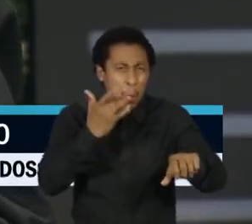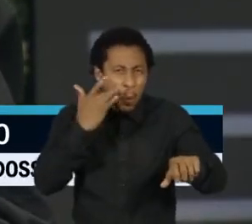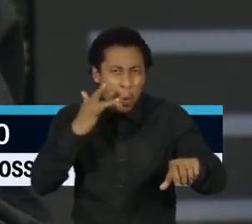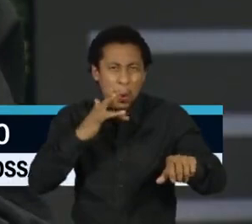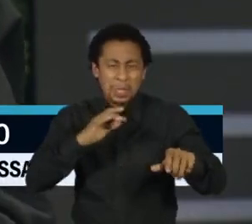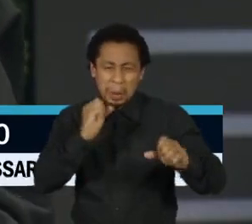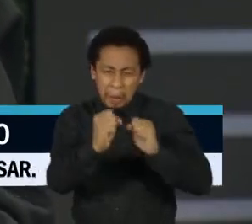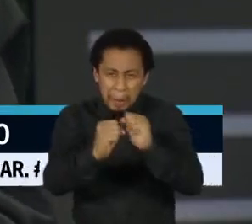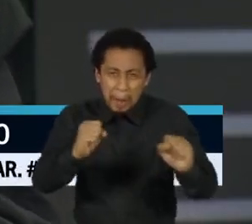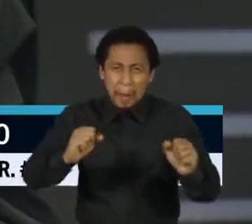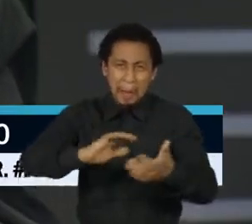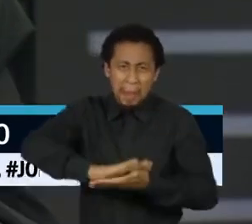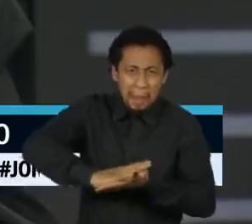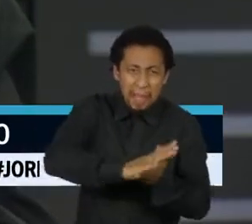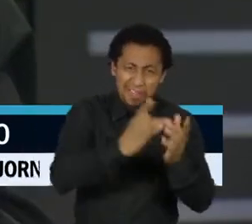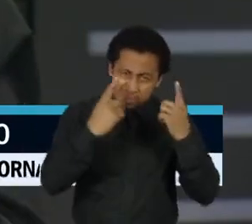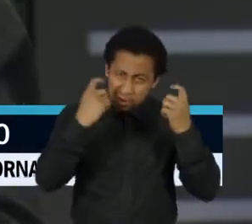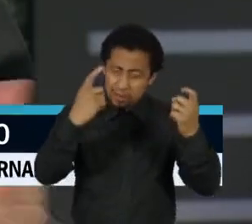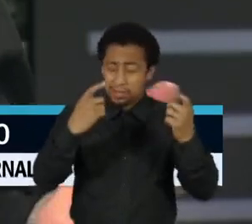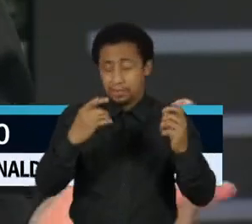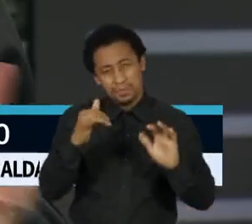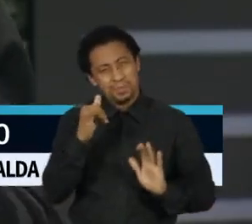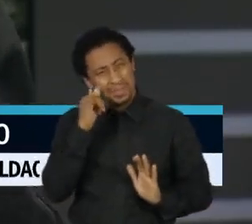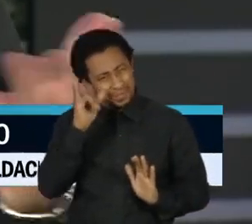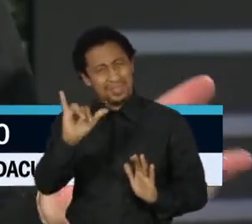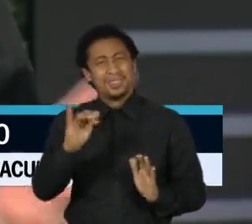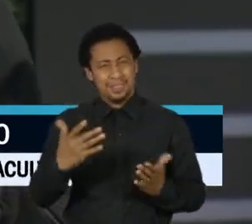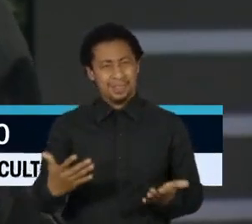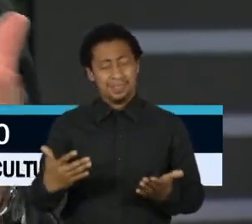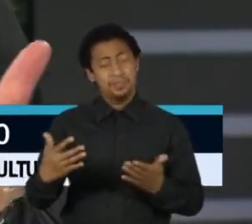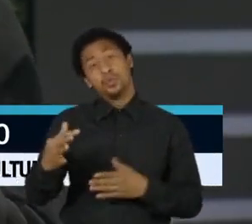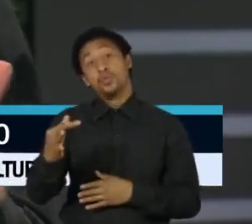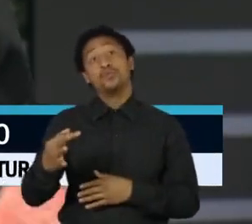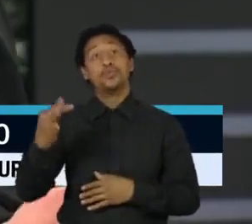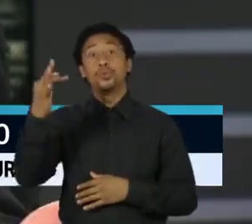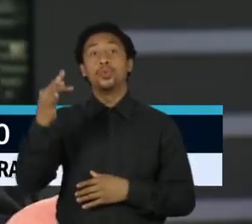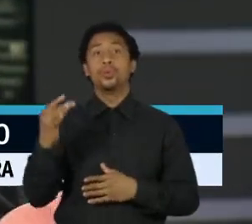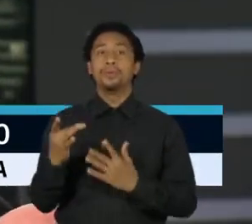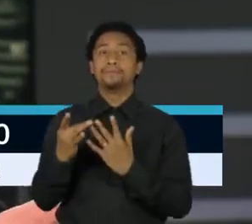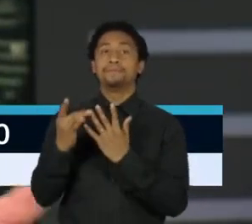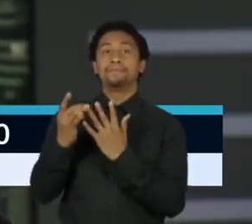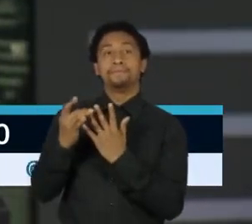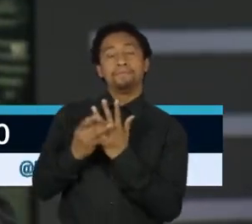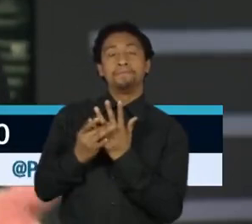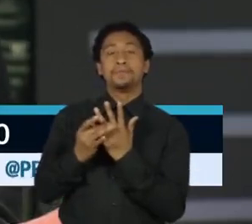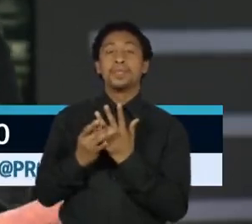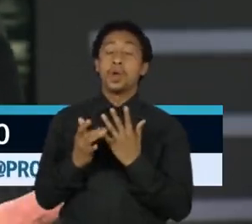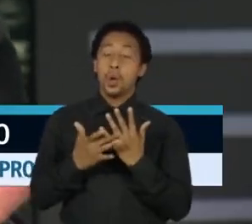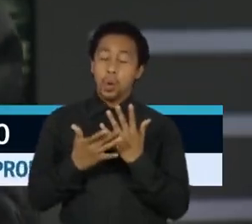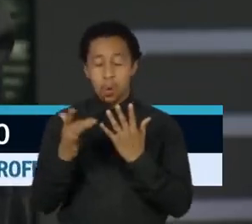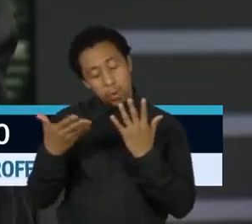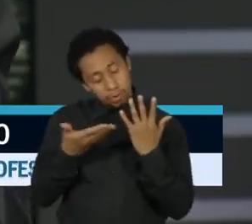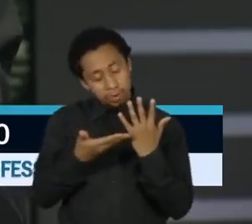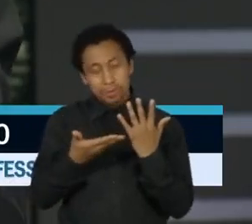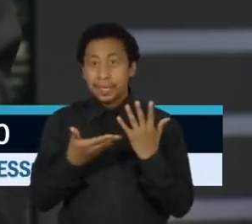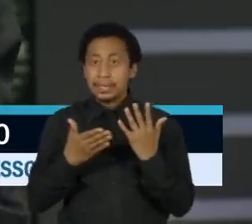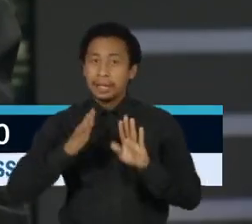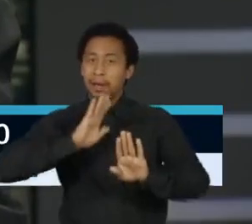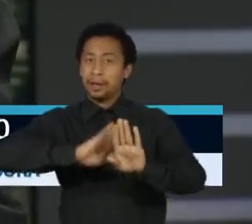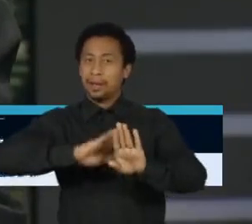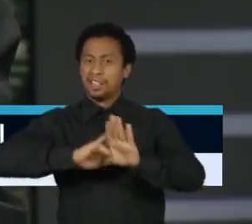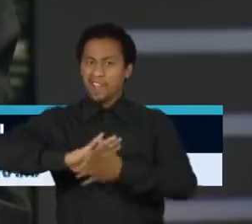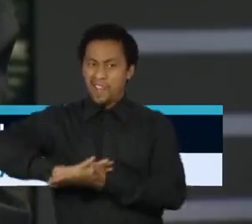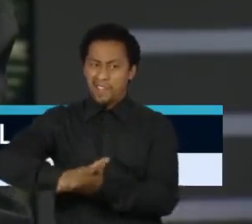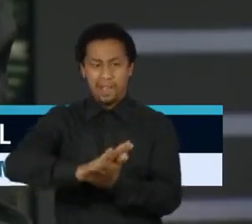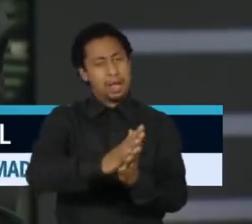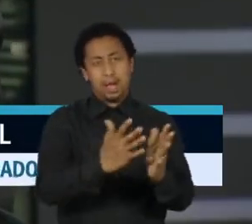transforme depois em algo que a gente possa ter, né, no nosso uso no dia a dia como se fosse inocente. Porque não é inocente, isso tem que vir à